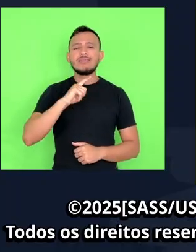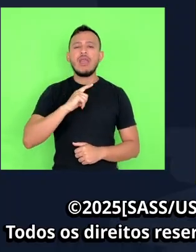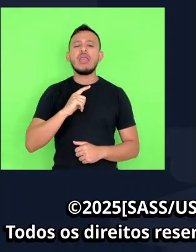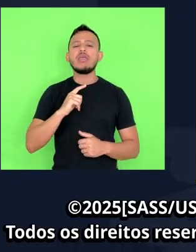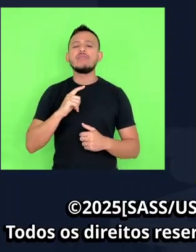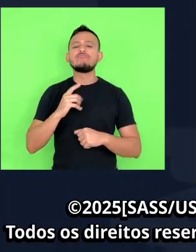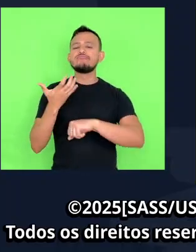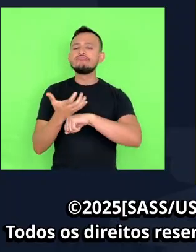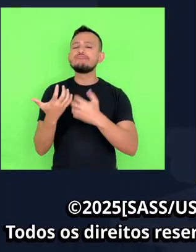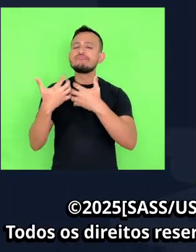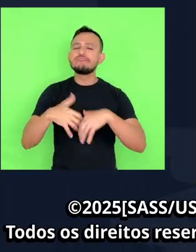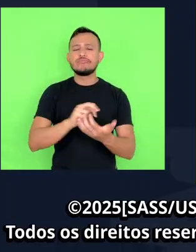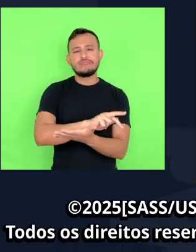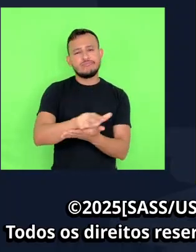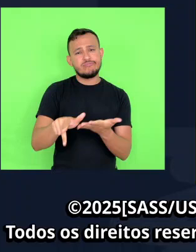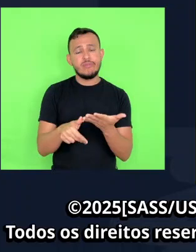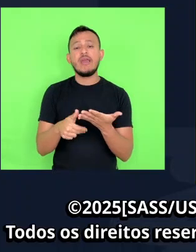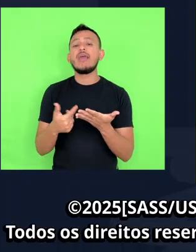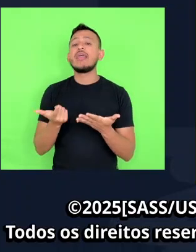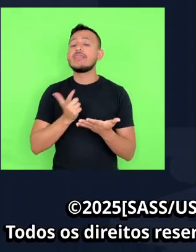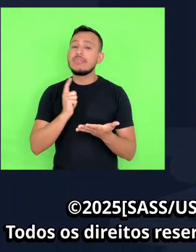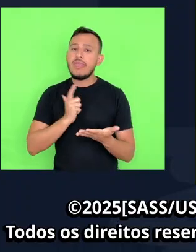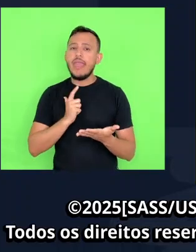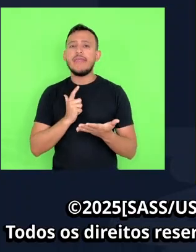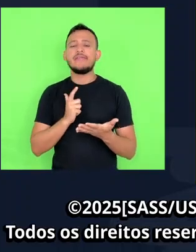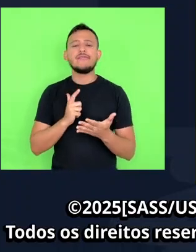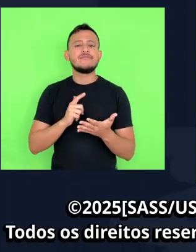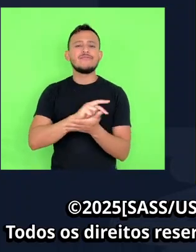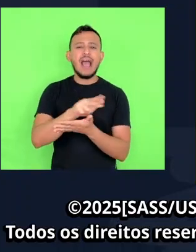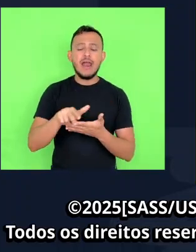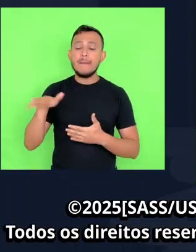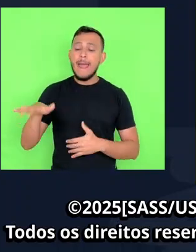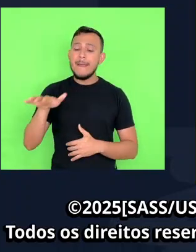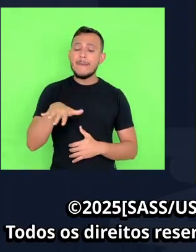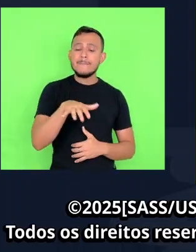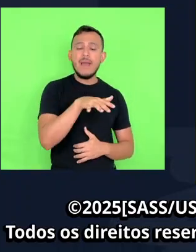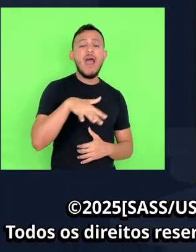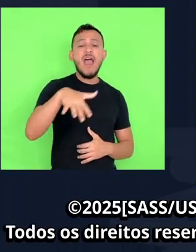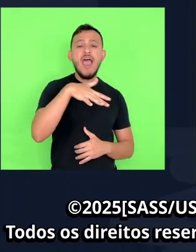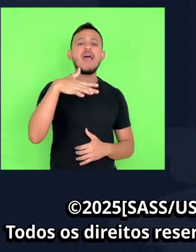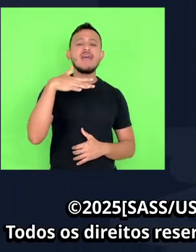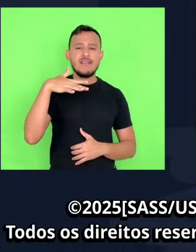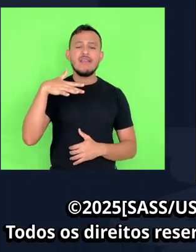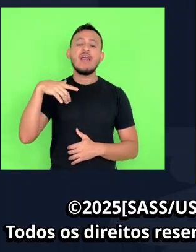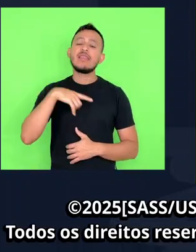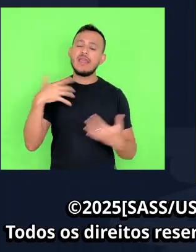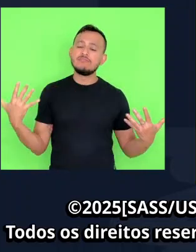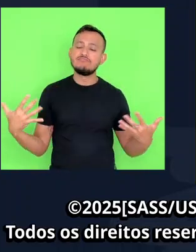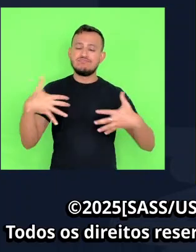transdisciplinar, concorrem muitas disciplinas, muitos campos do saber